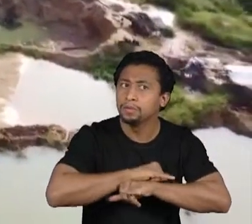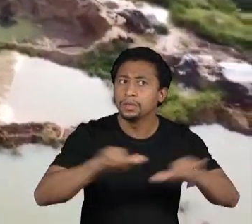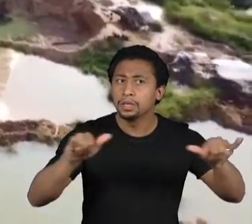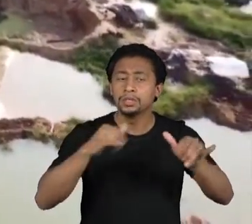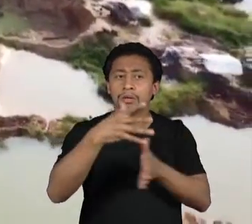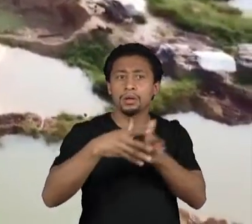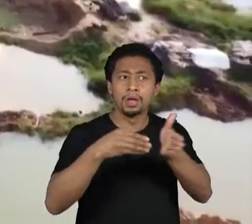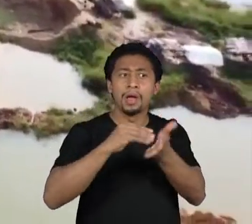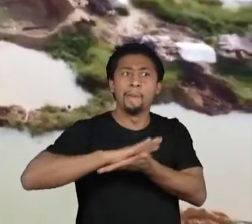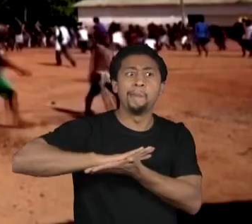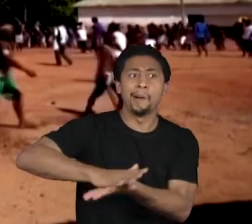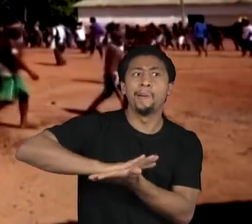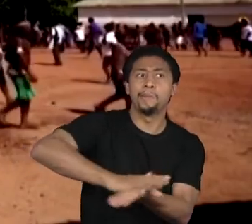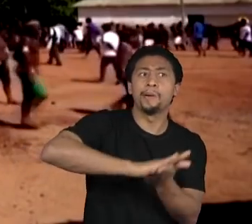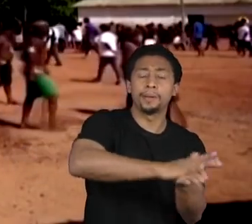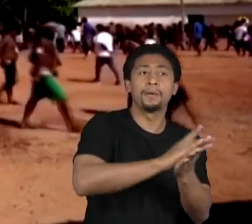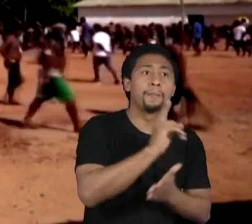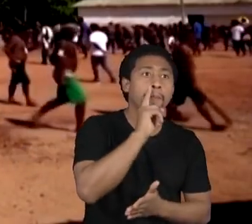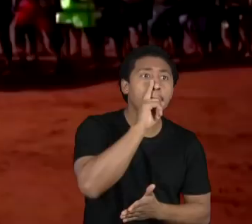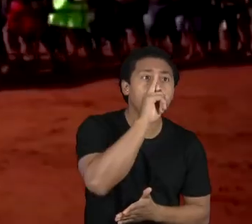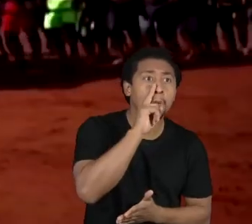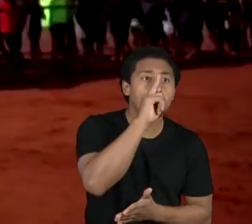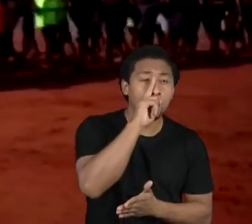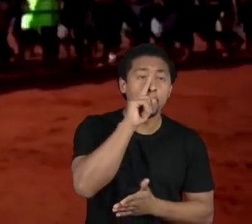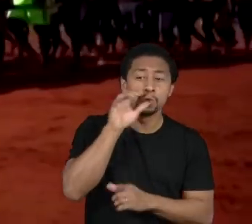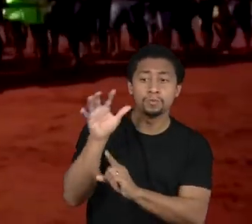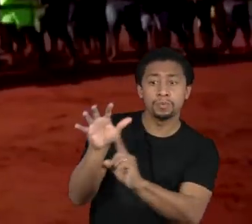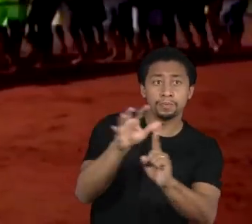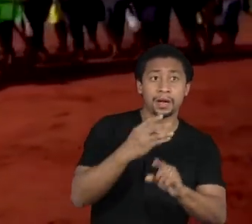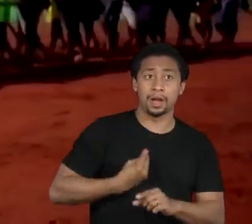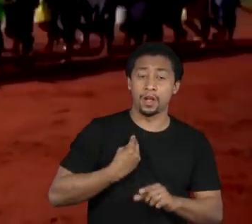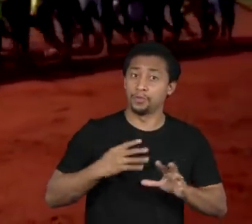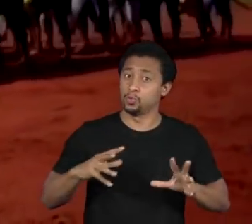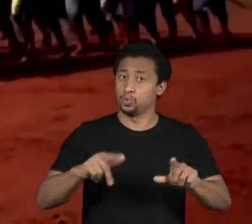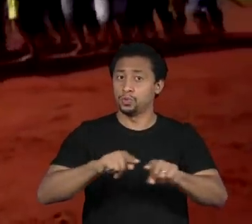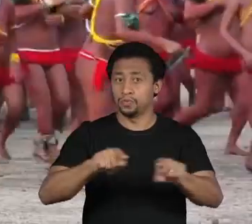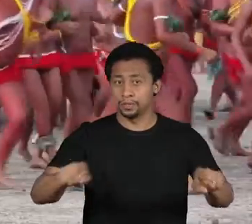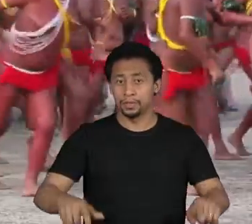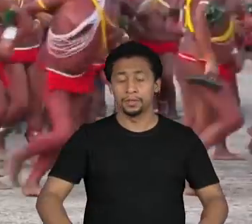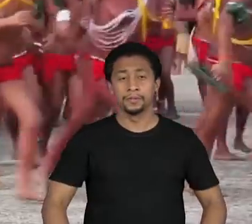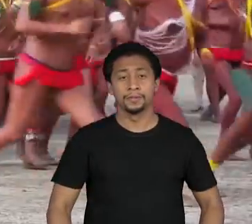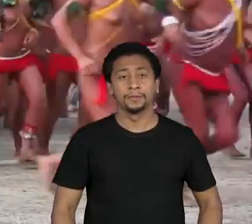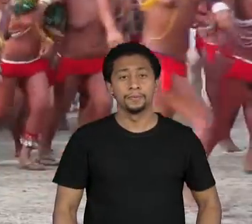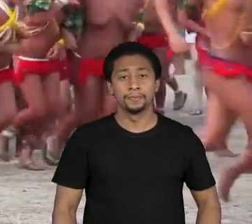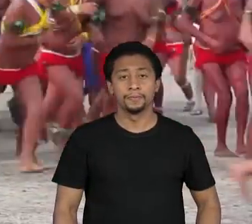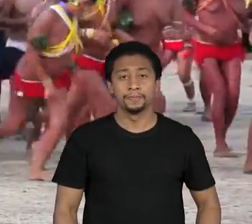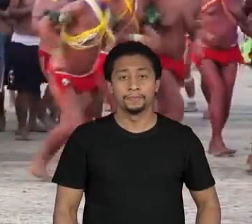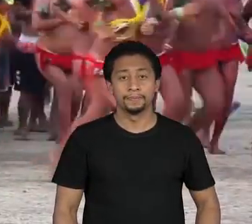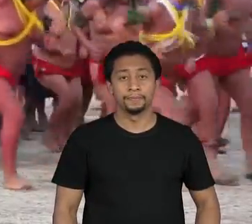floresta tropical do mundo vai afetar a vida de todos nós.